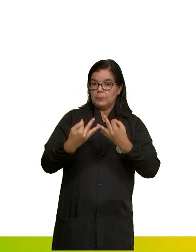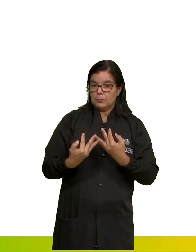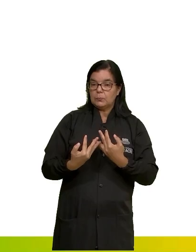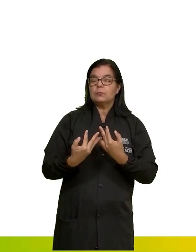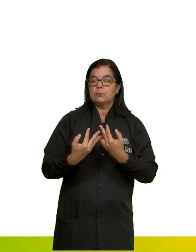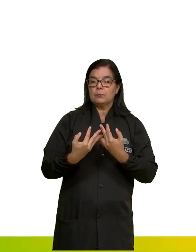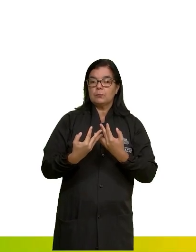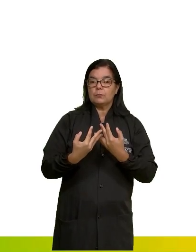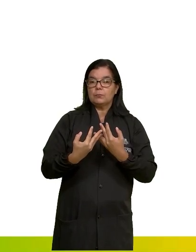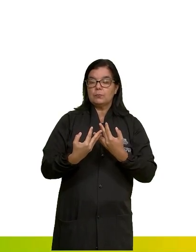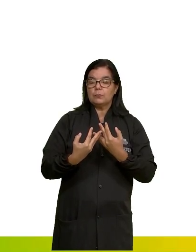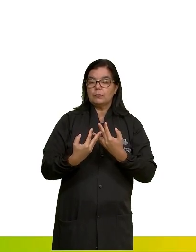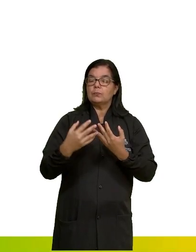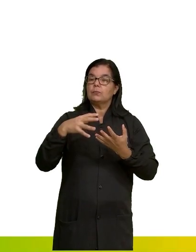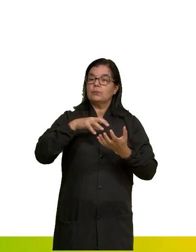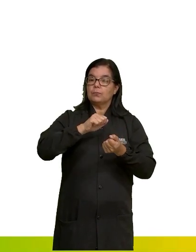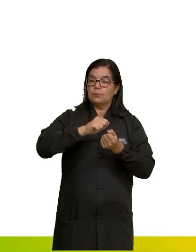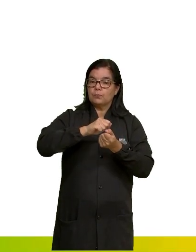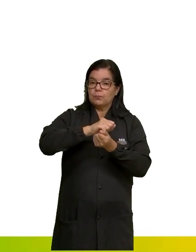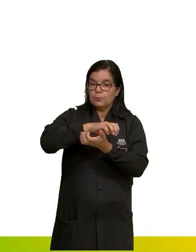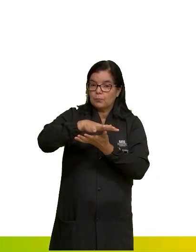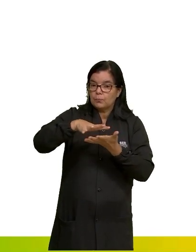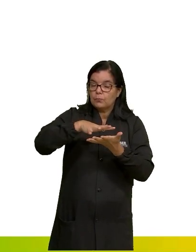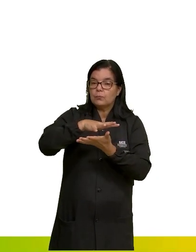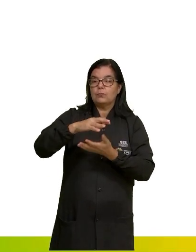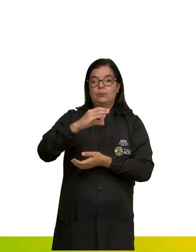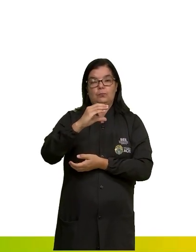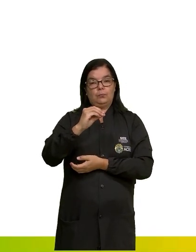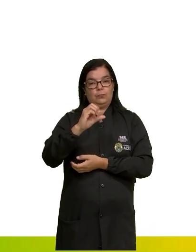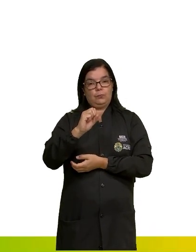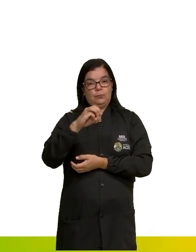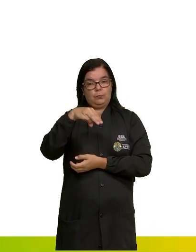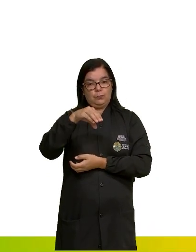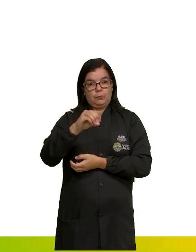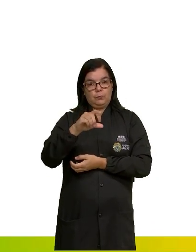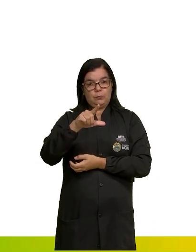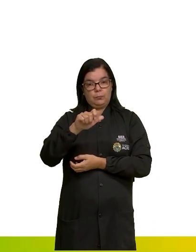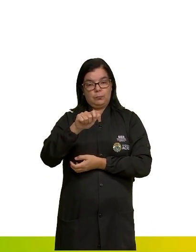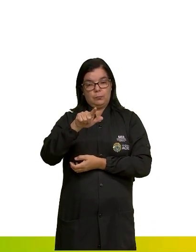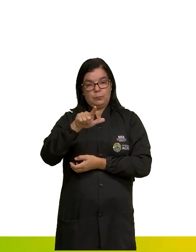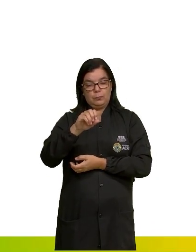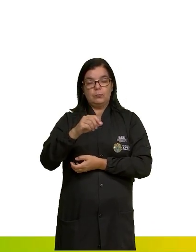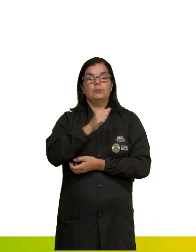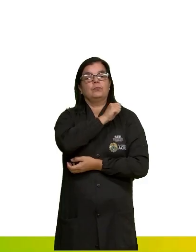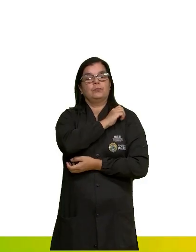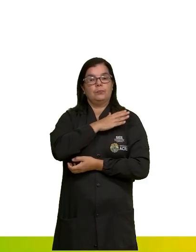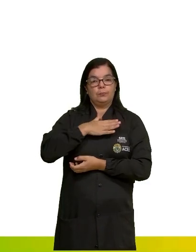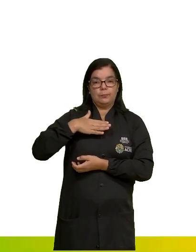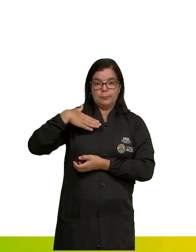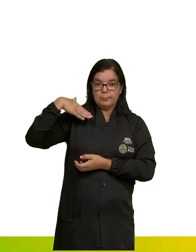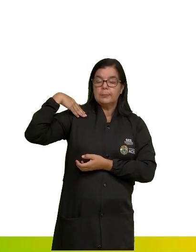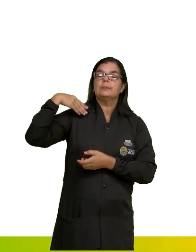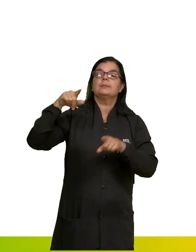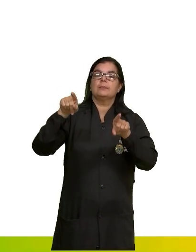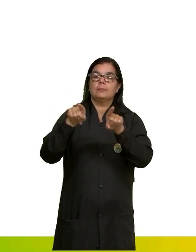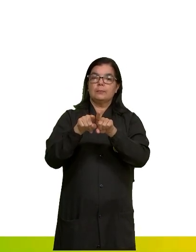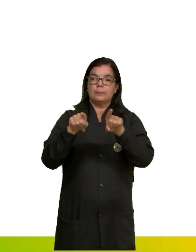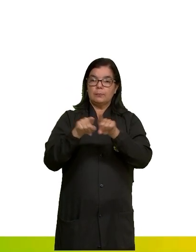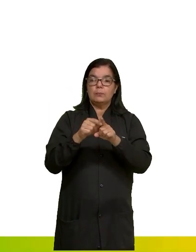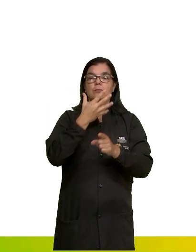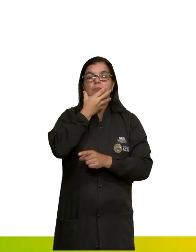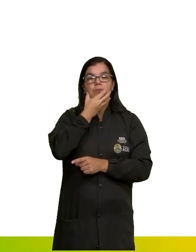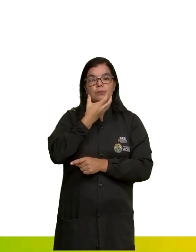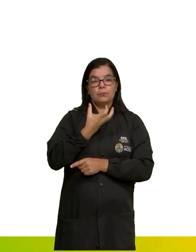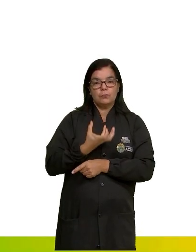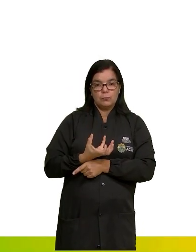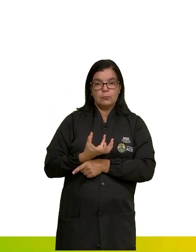da cosmologia propriamente dita. Aí nós já temos as caras de Aristóteles, Galileu Galilei e Isaac Newton. Então,